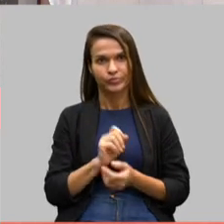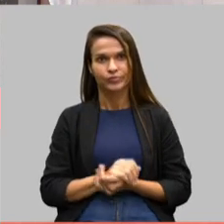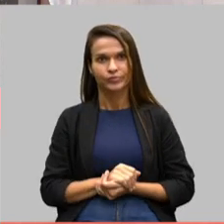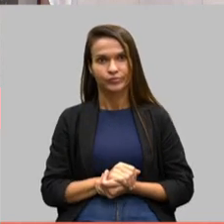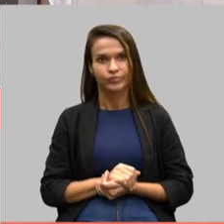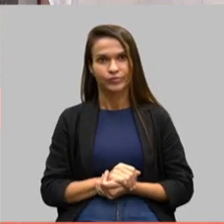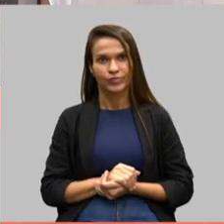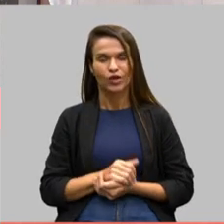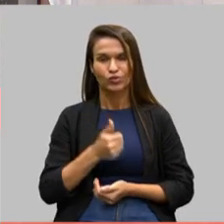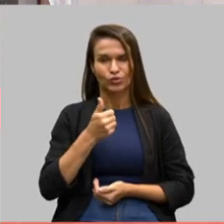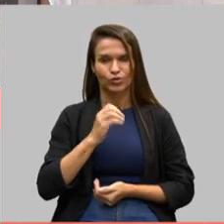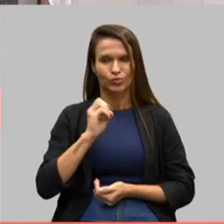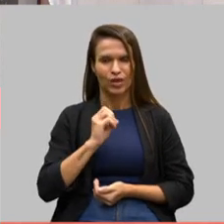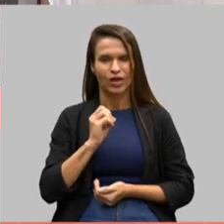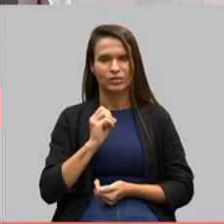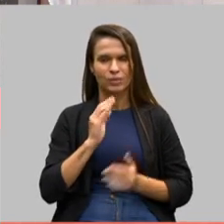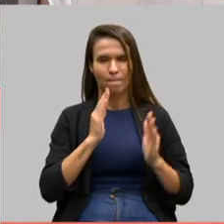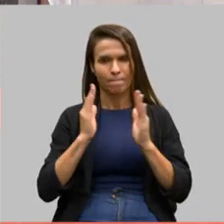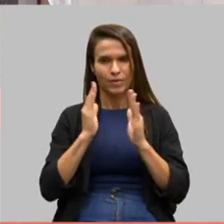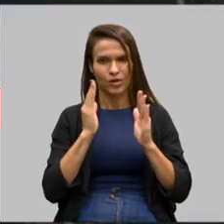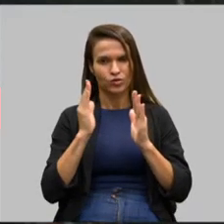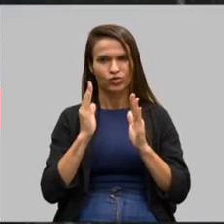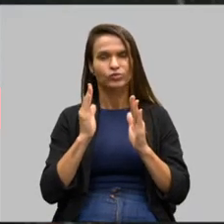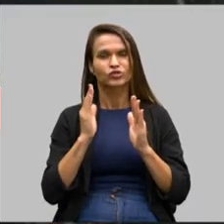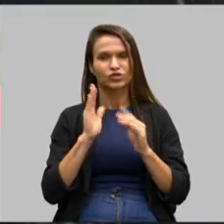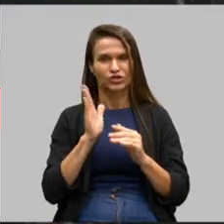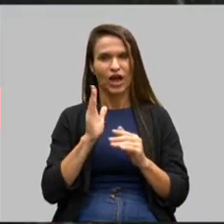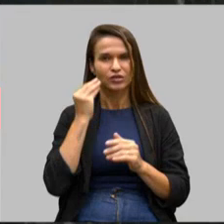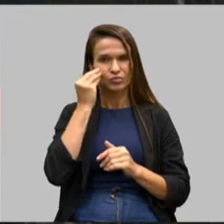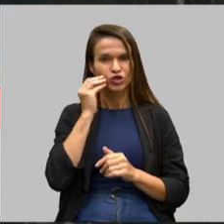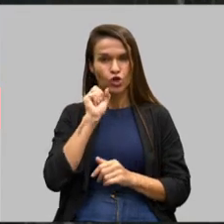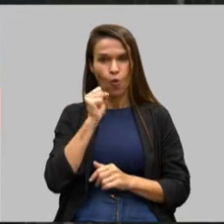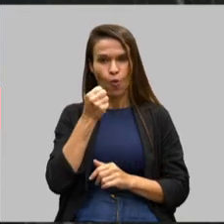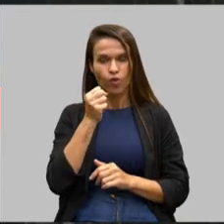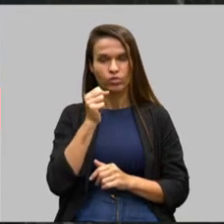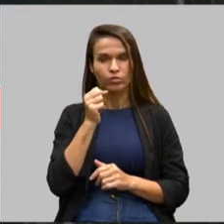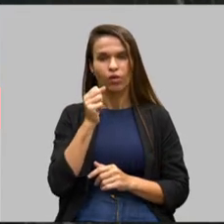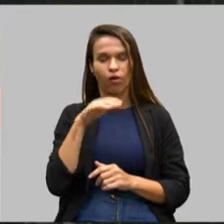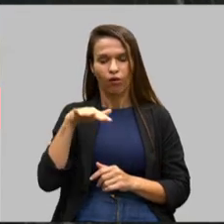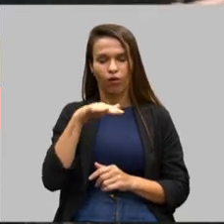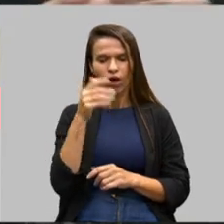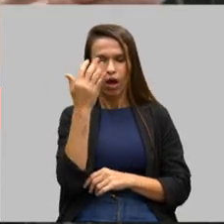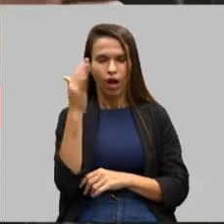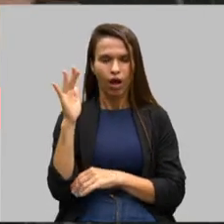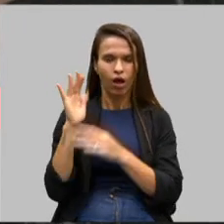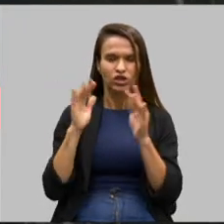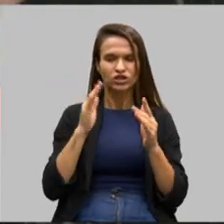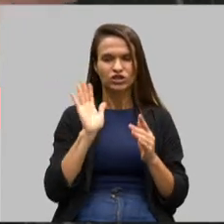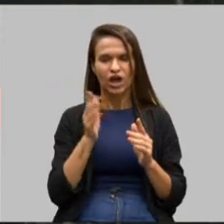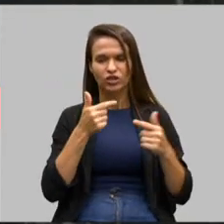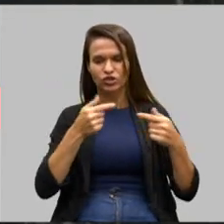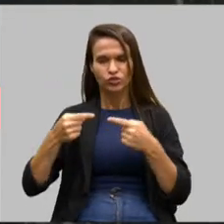10º mandato, 8 aqui dentro dessa casa. O meio ambiente é discutido já há 30